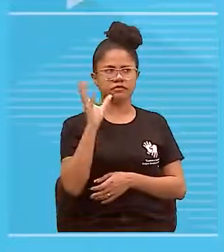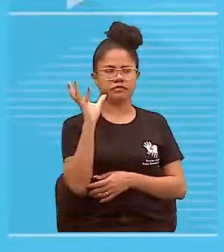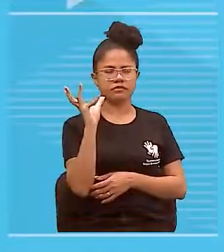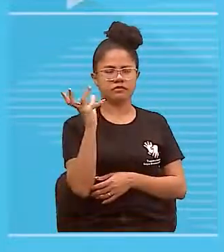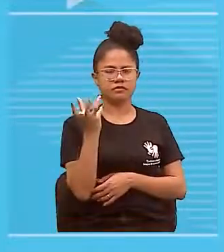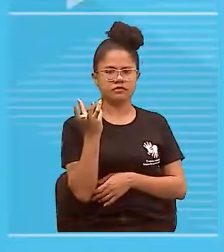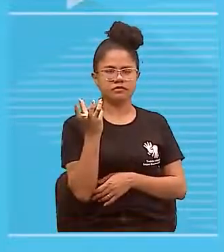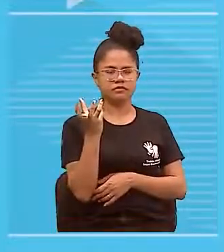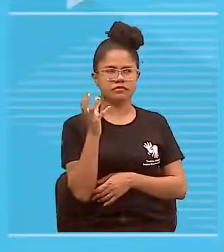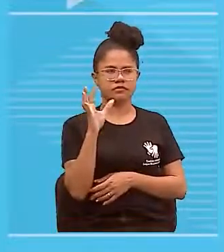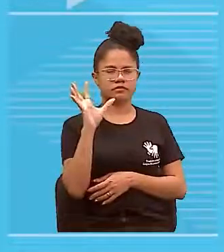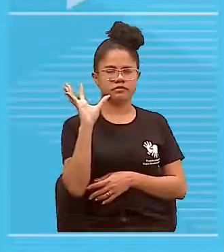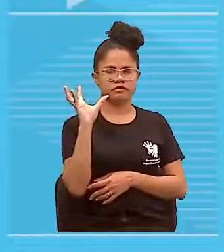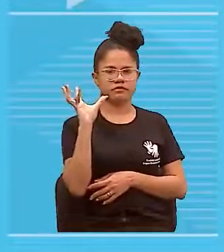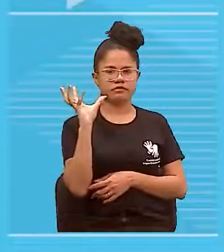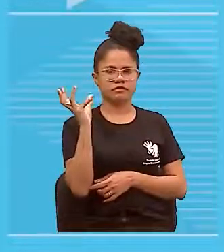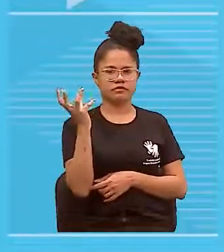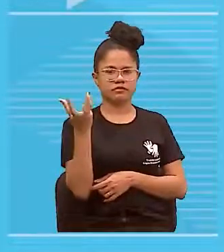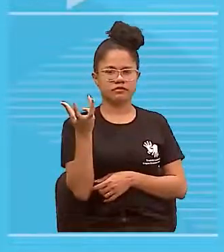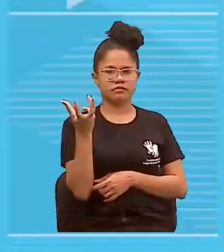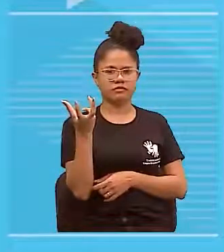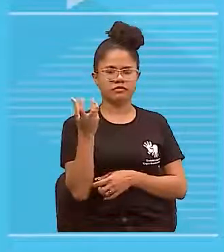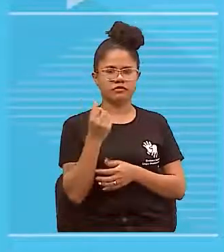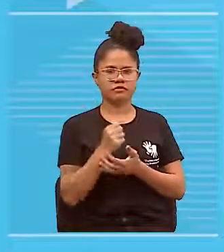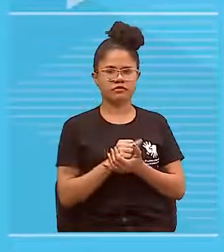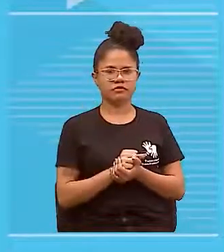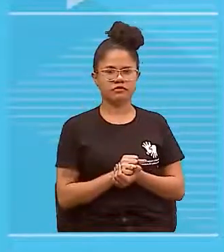Nessa região mais aqui, ó.